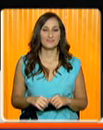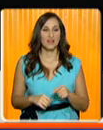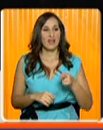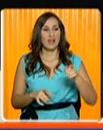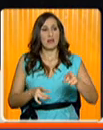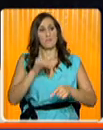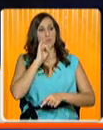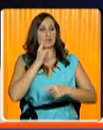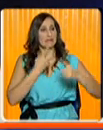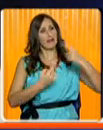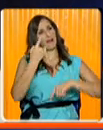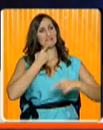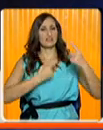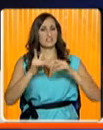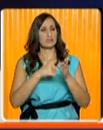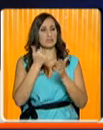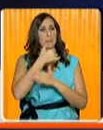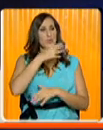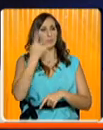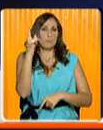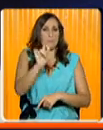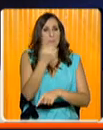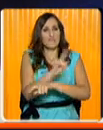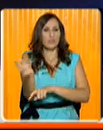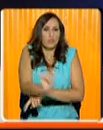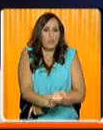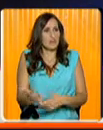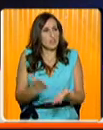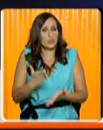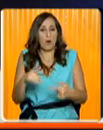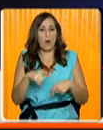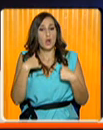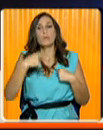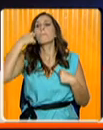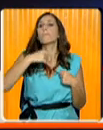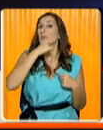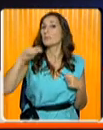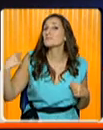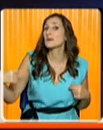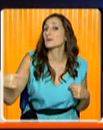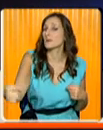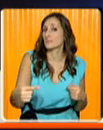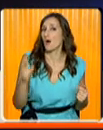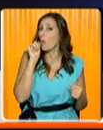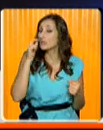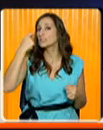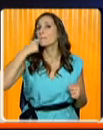Vocês queixam-se, mas vocês só têm o período uma vez por mês. E nós temos que fazer a barba todos os dias.